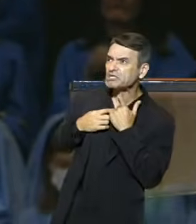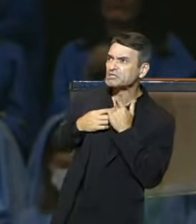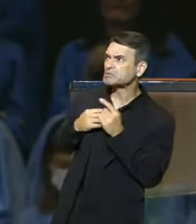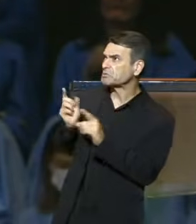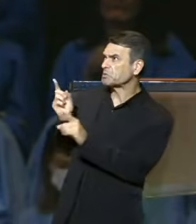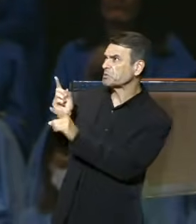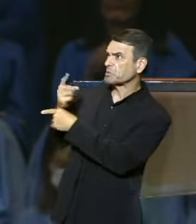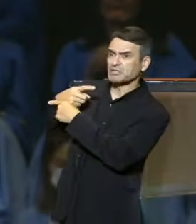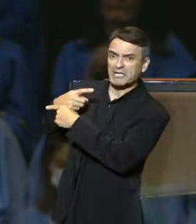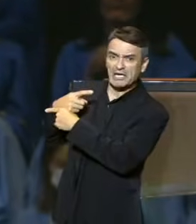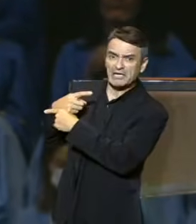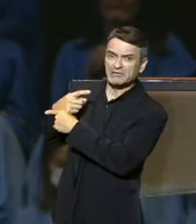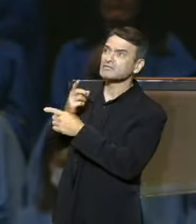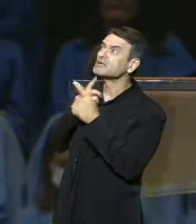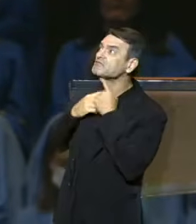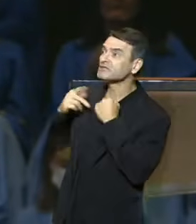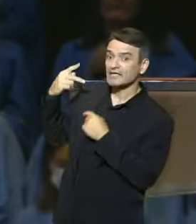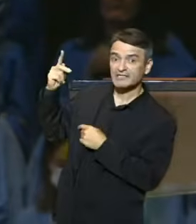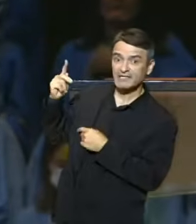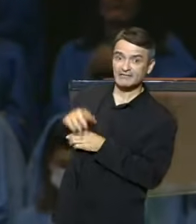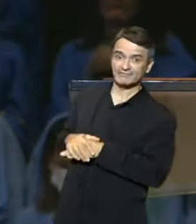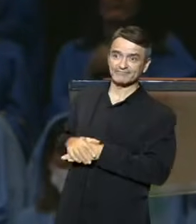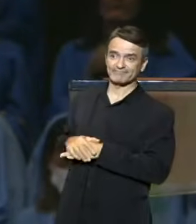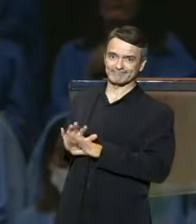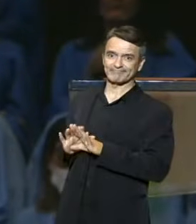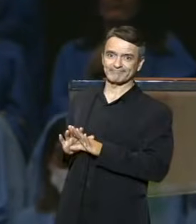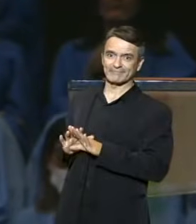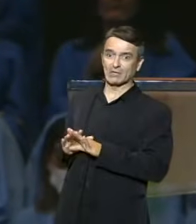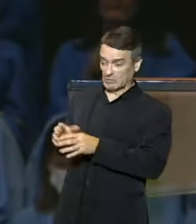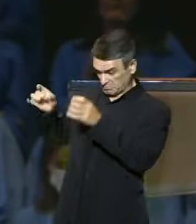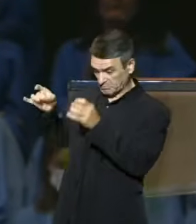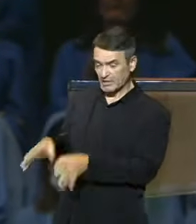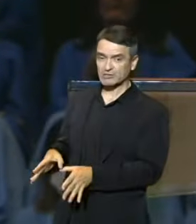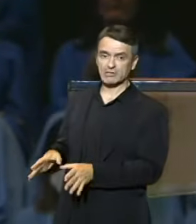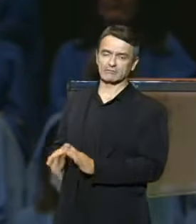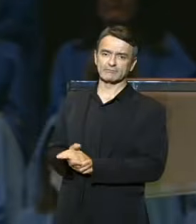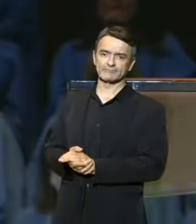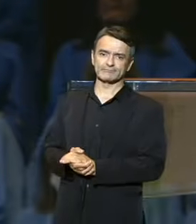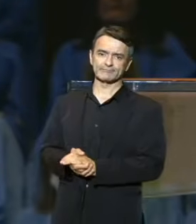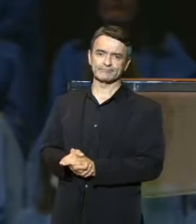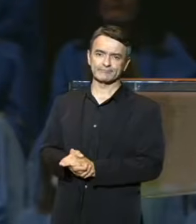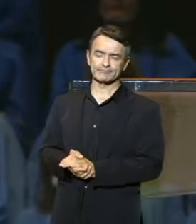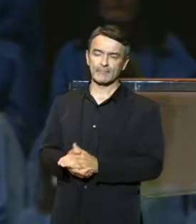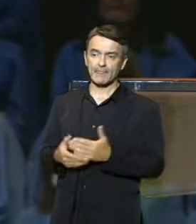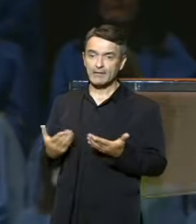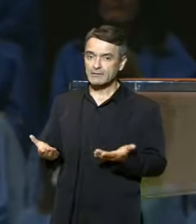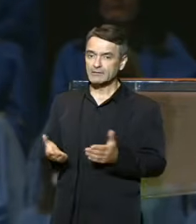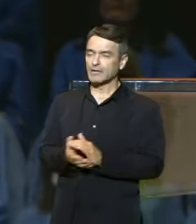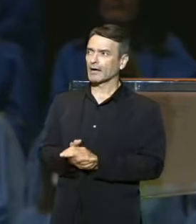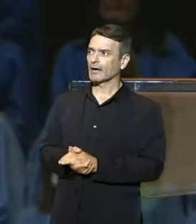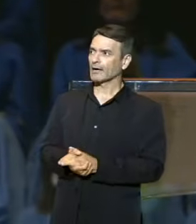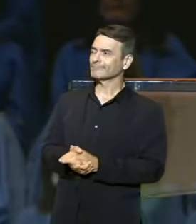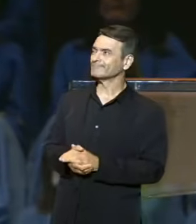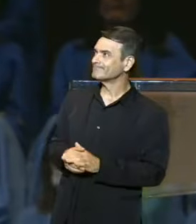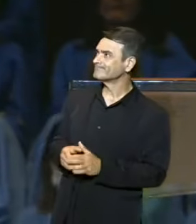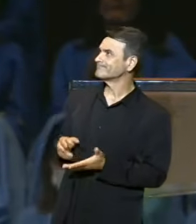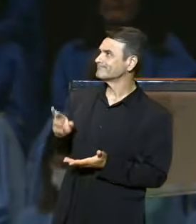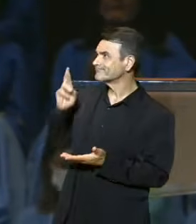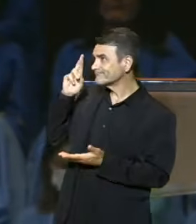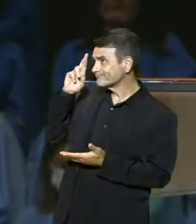de Deus para nós. E quando a gente faz isso e a gente se entrega no altar e diz: